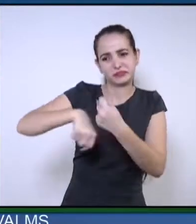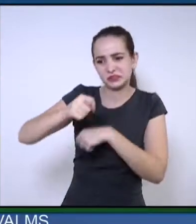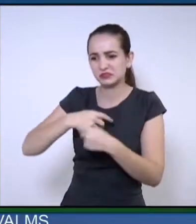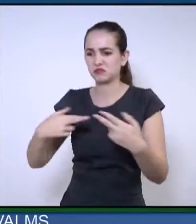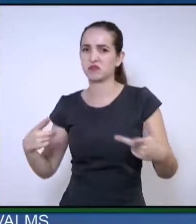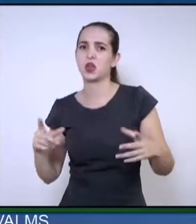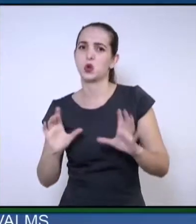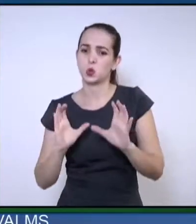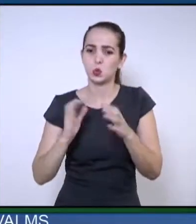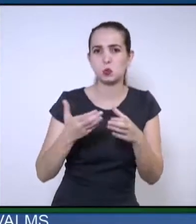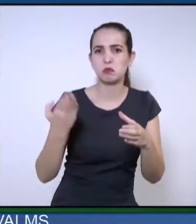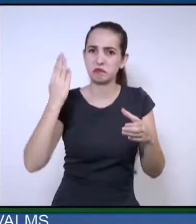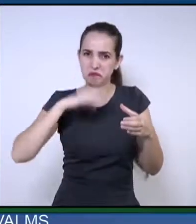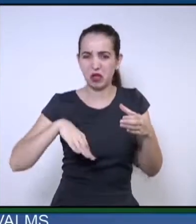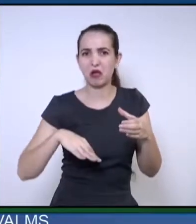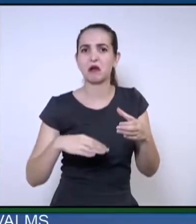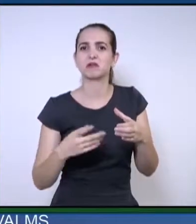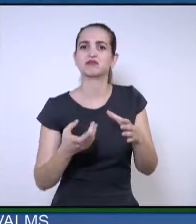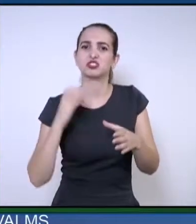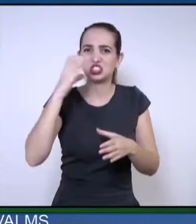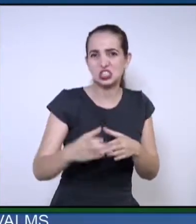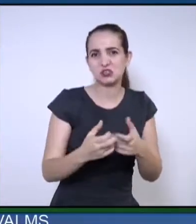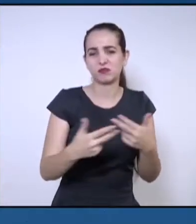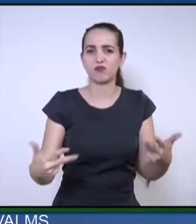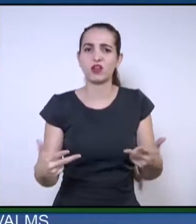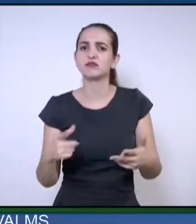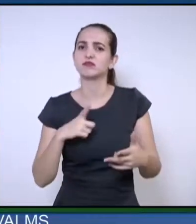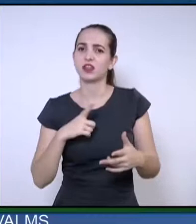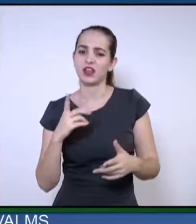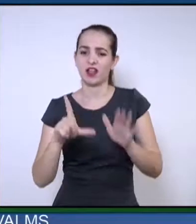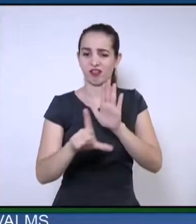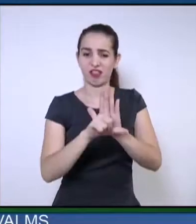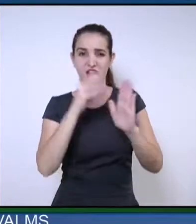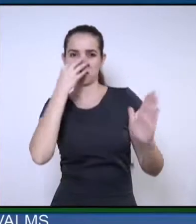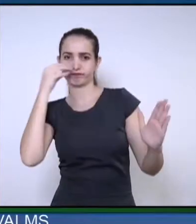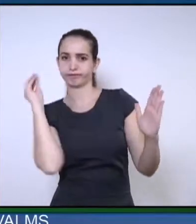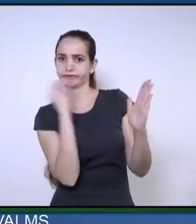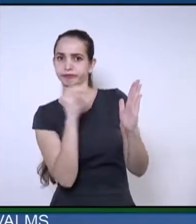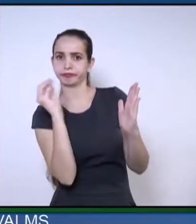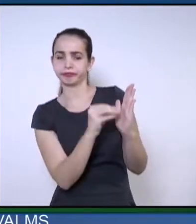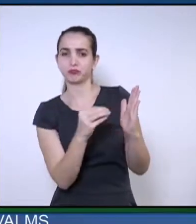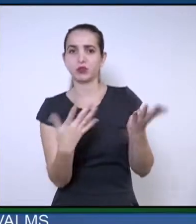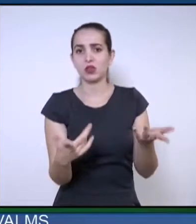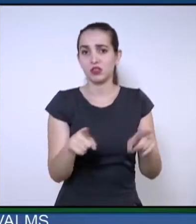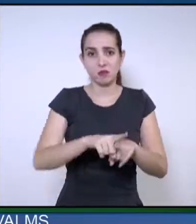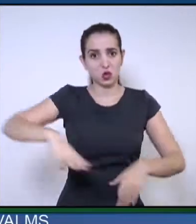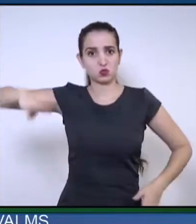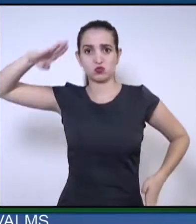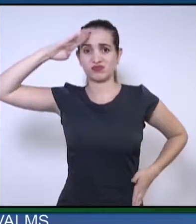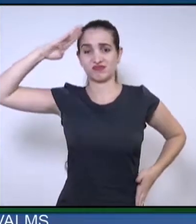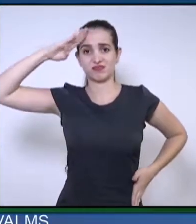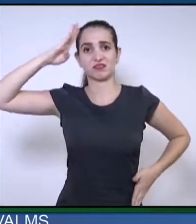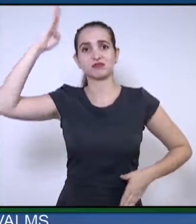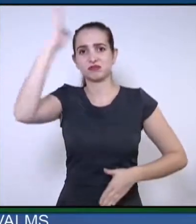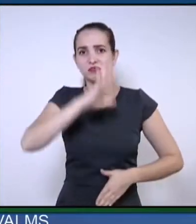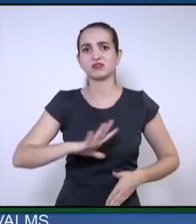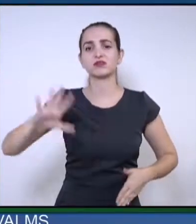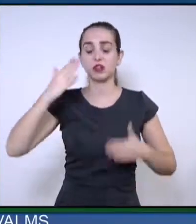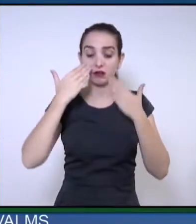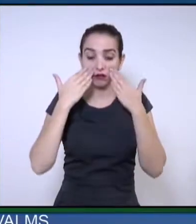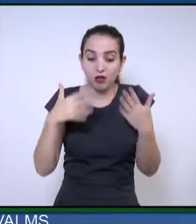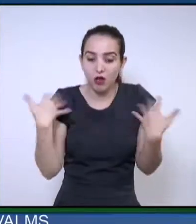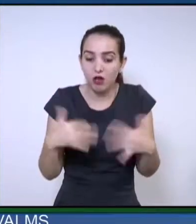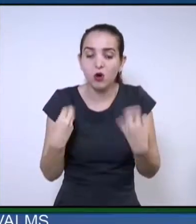criminosas estão ali no Rio de Janeiro a afrontar a lei e até o Exército brasileiro com a morte, o assassinato